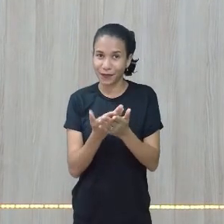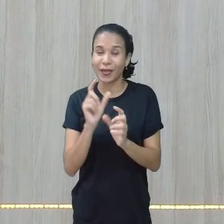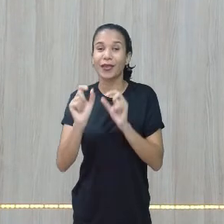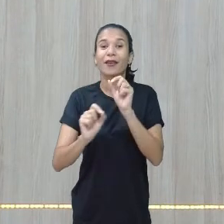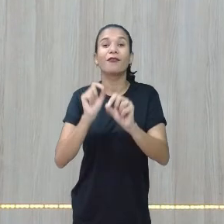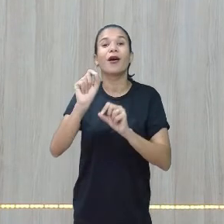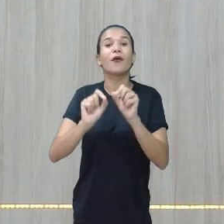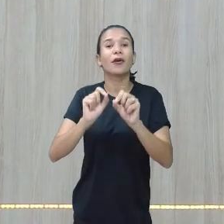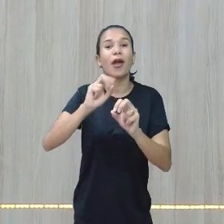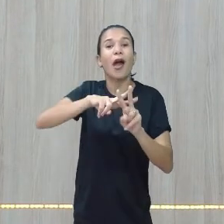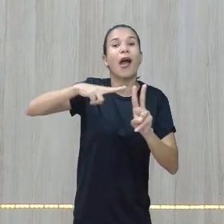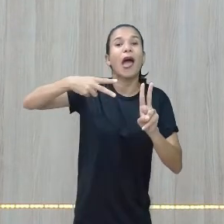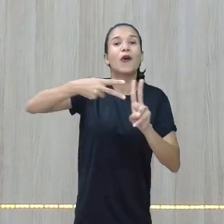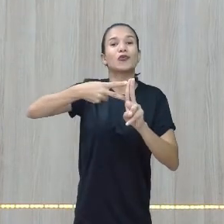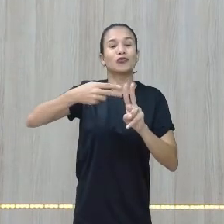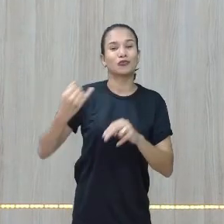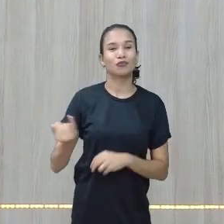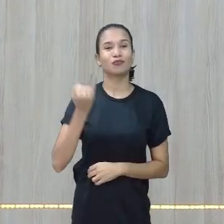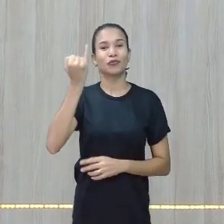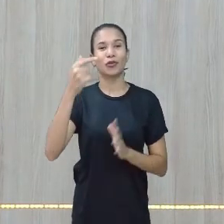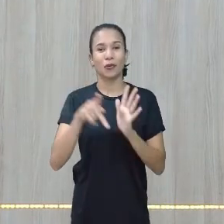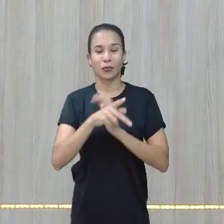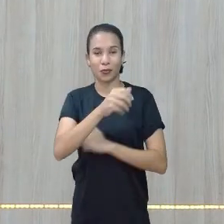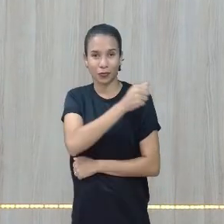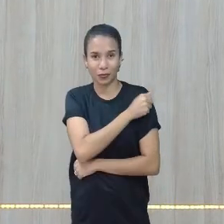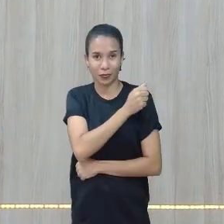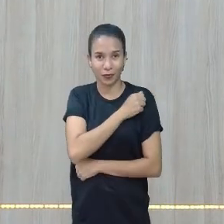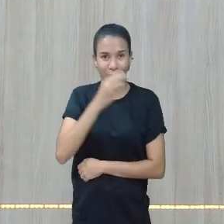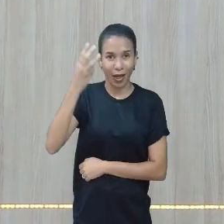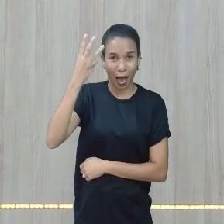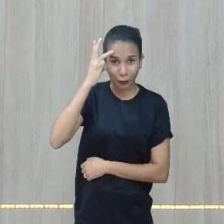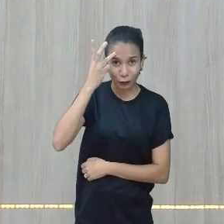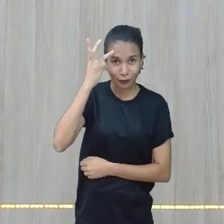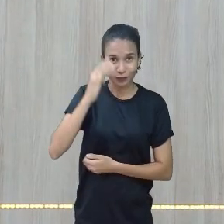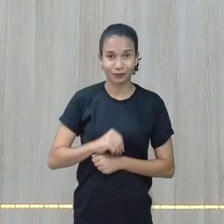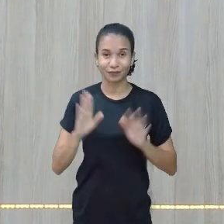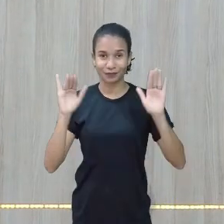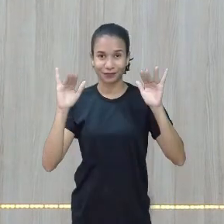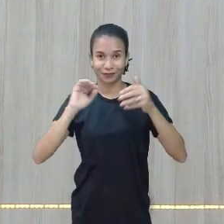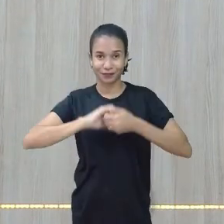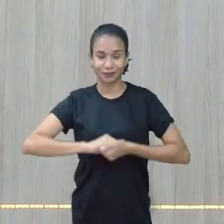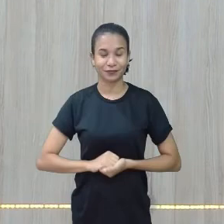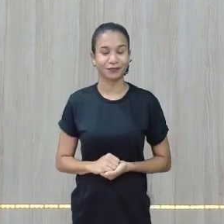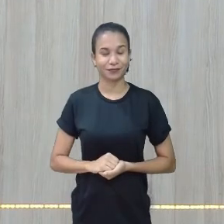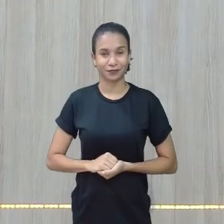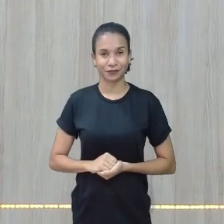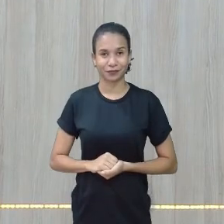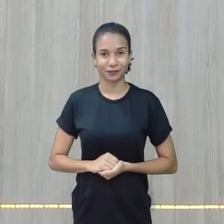recursos significativos para o estudante com deficiência intelectual. Tchau, tchau.